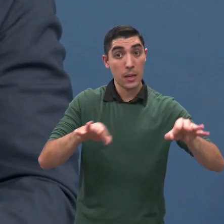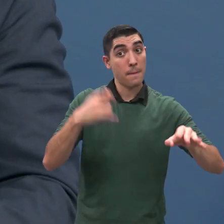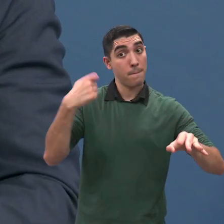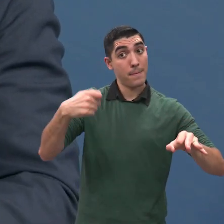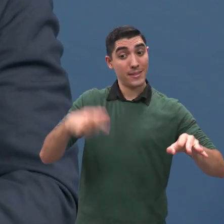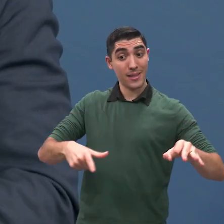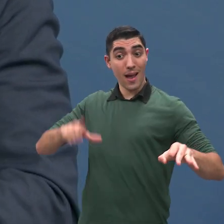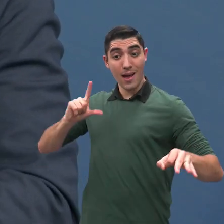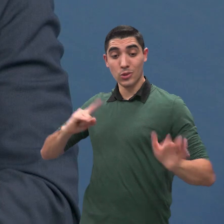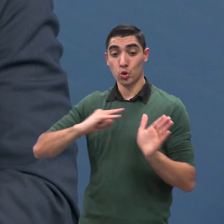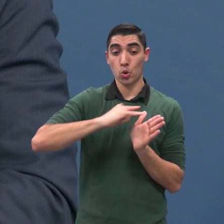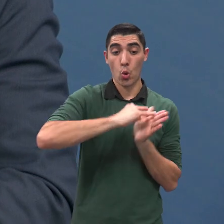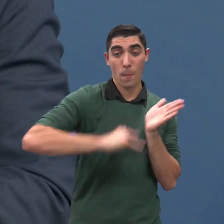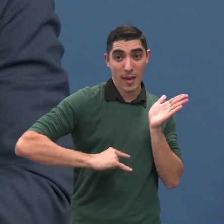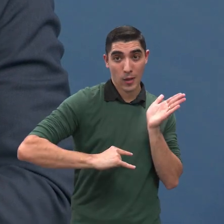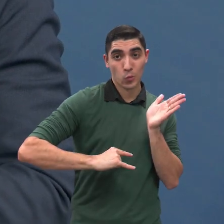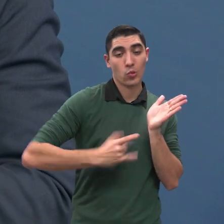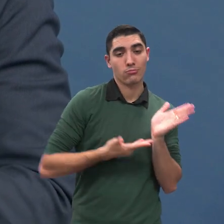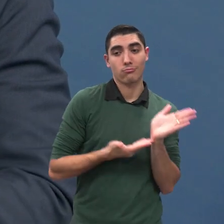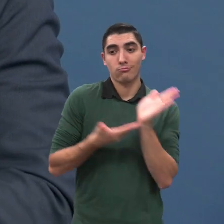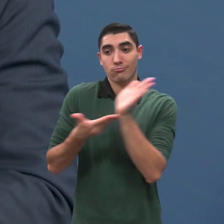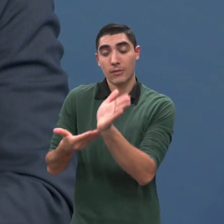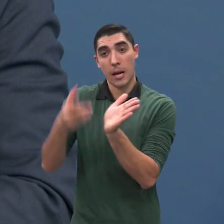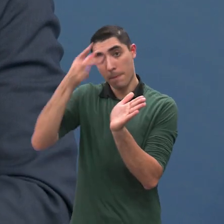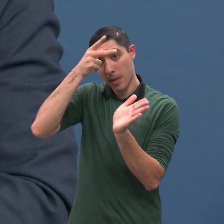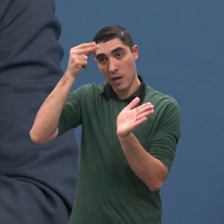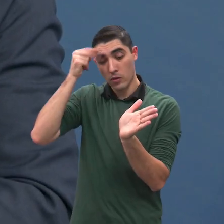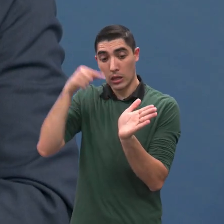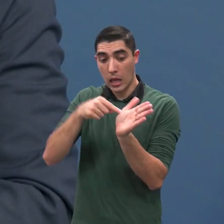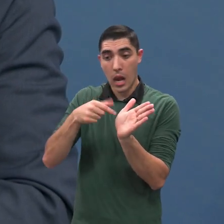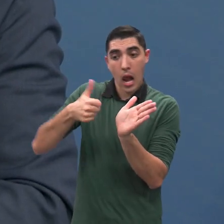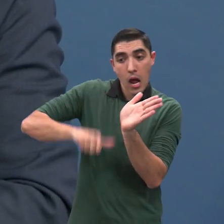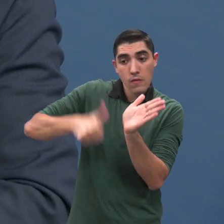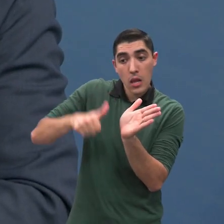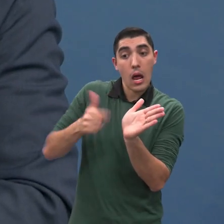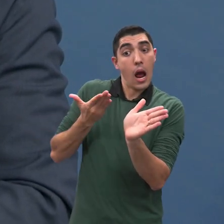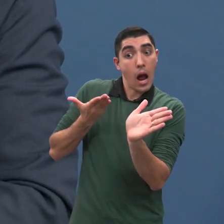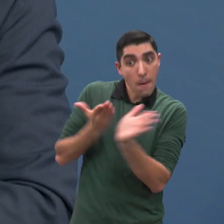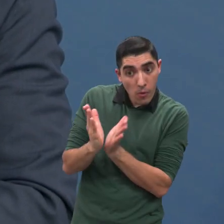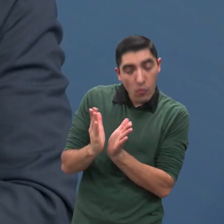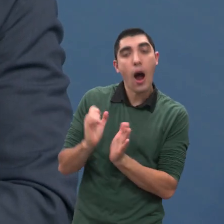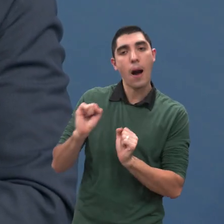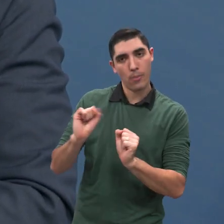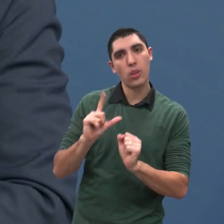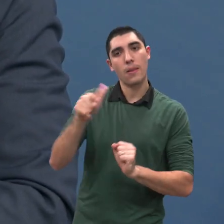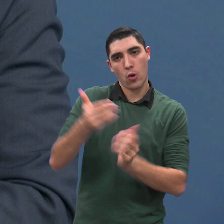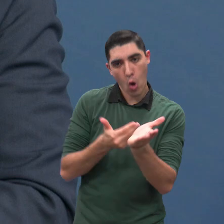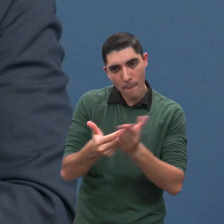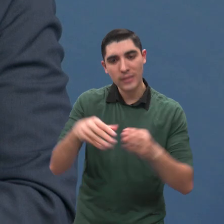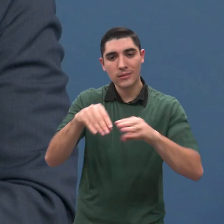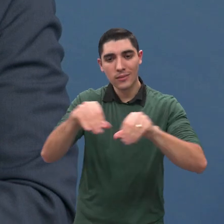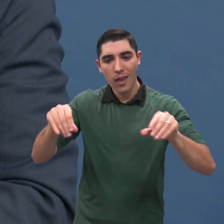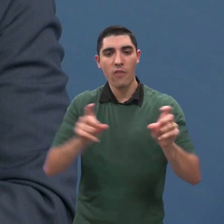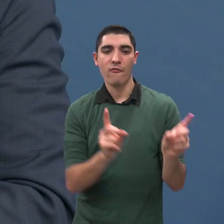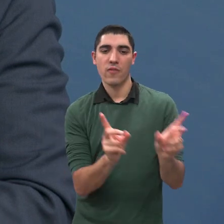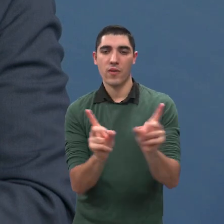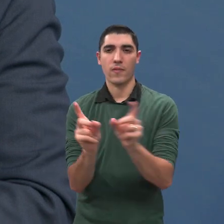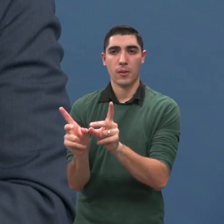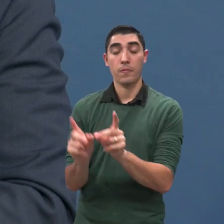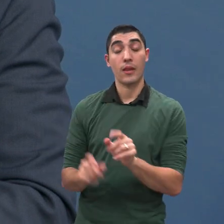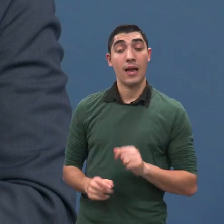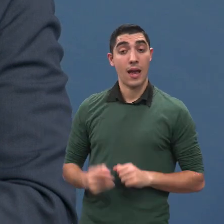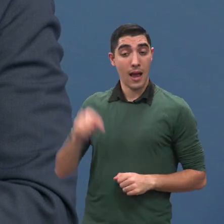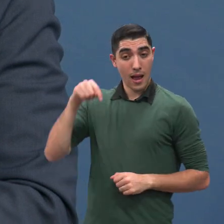um trâmite para chegar e aprovar e começar um loteamento, né? São José teve